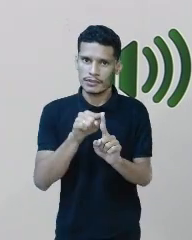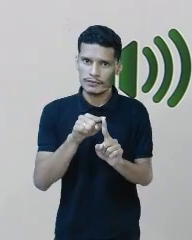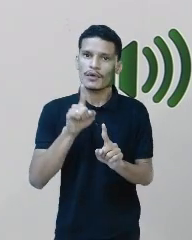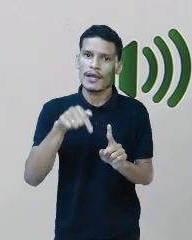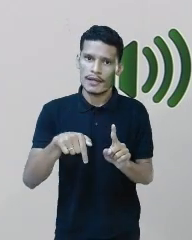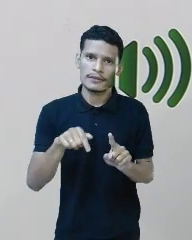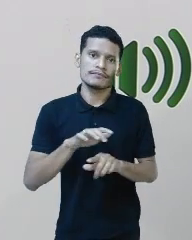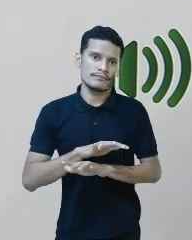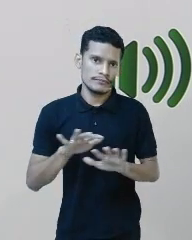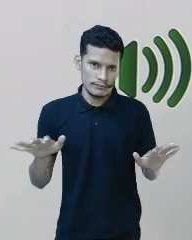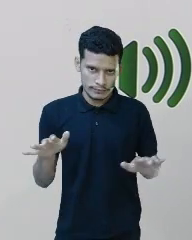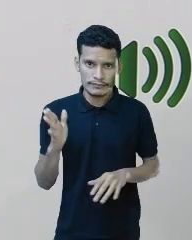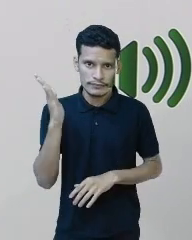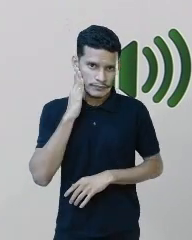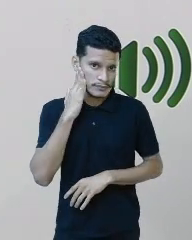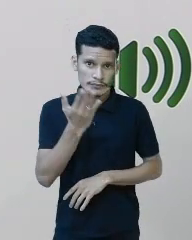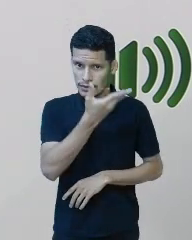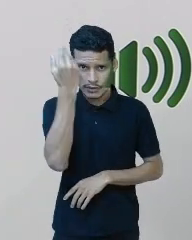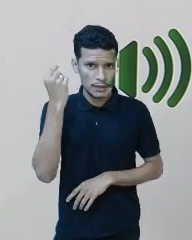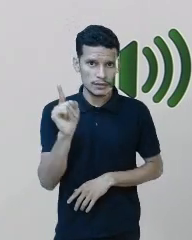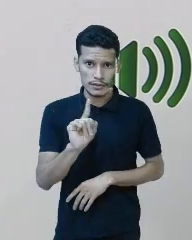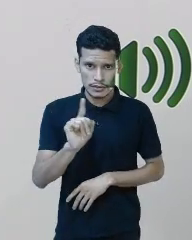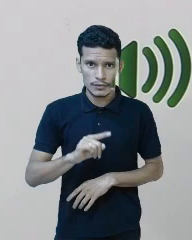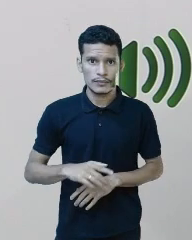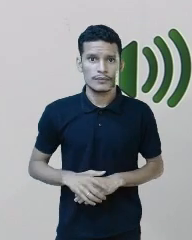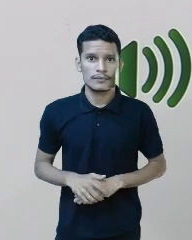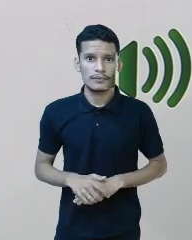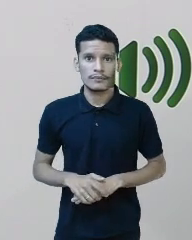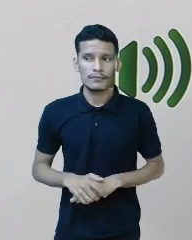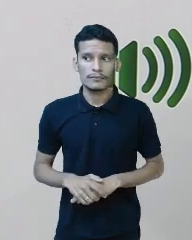tá certo? Não esquece disso.